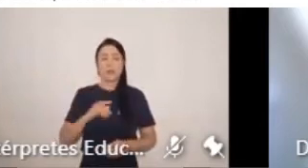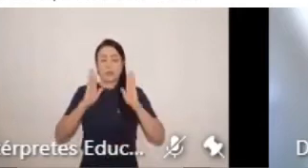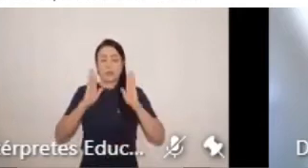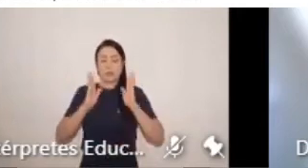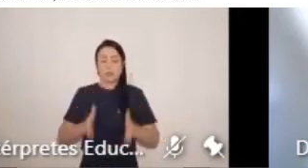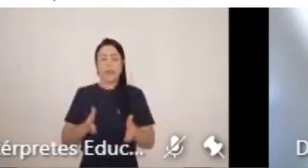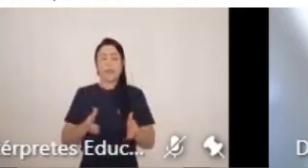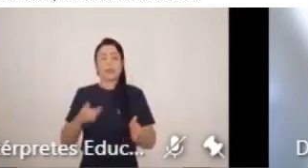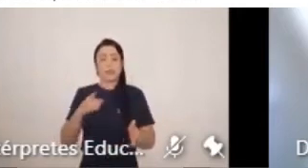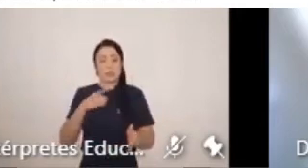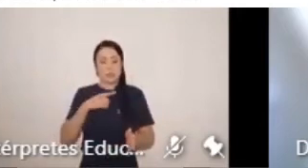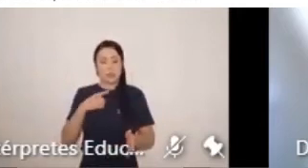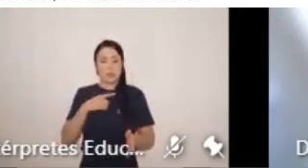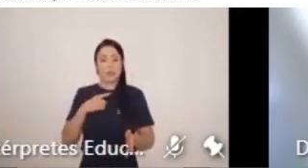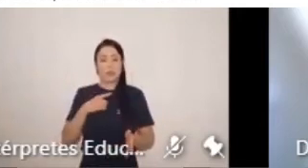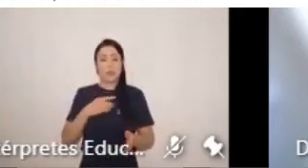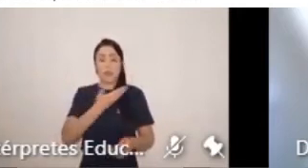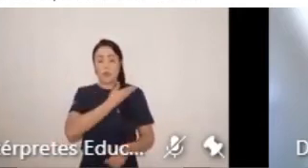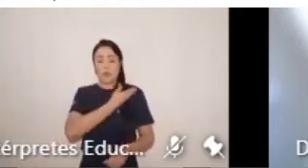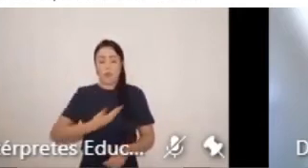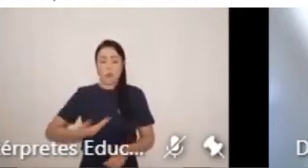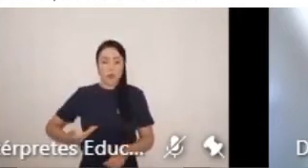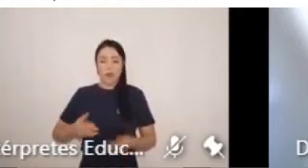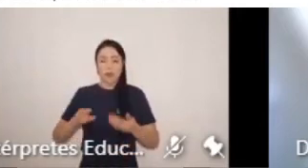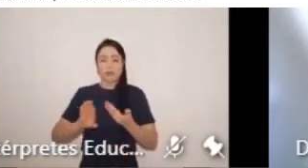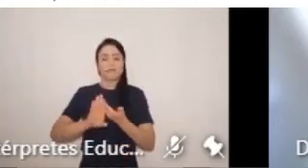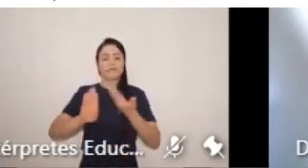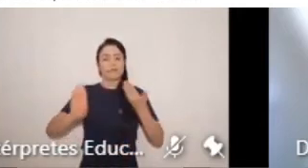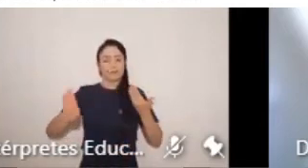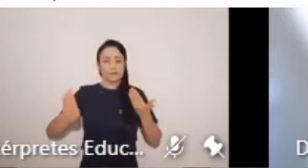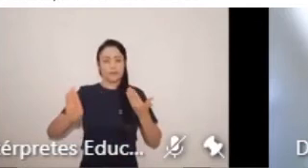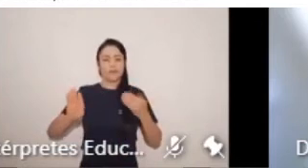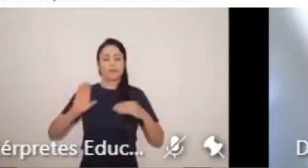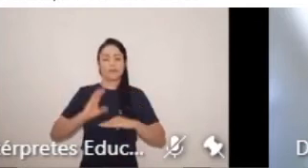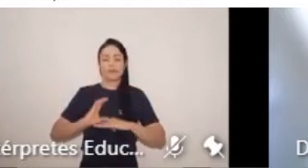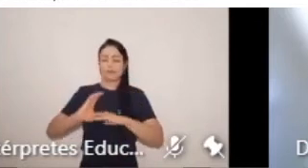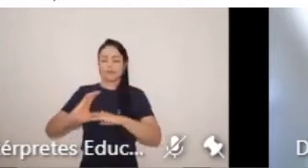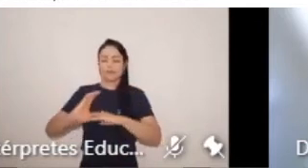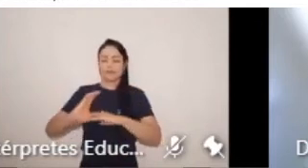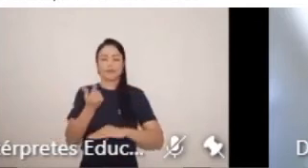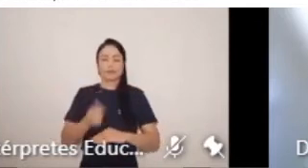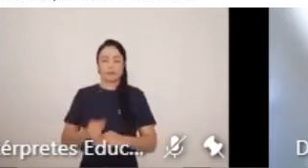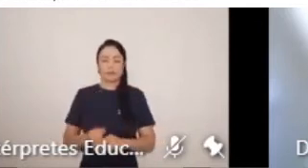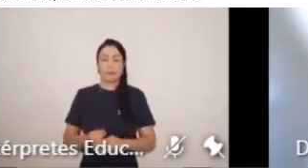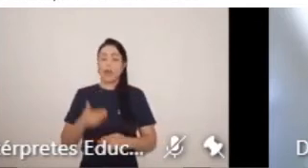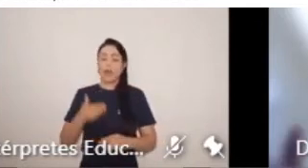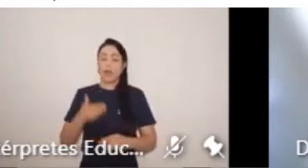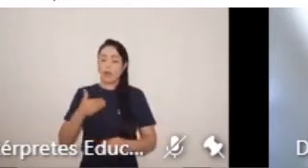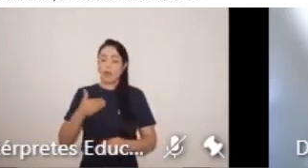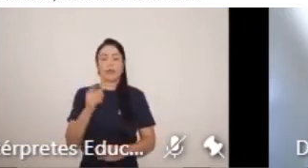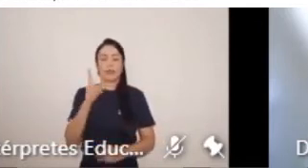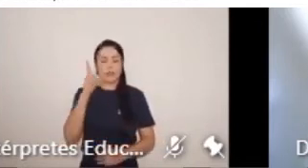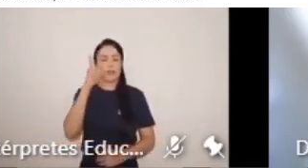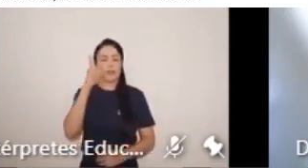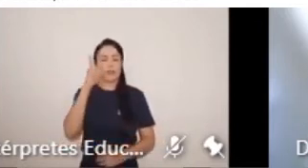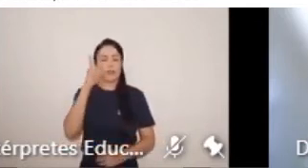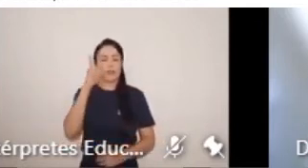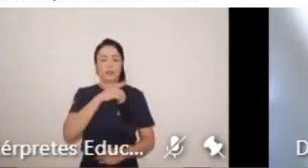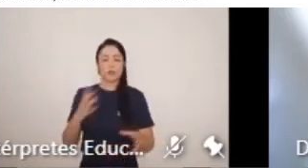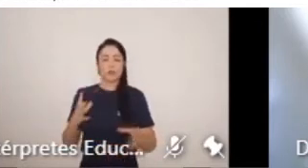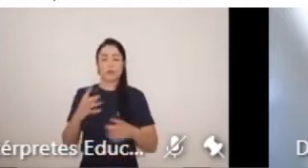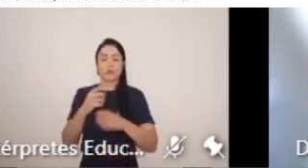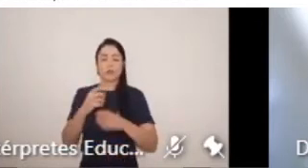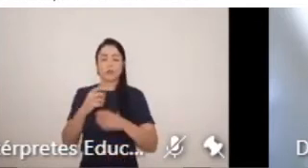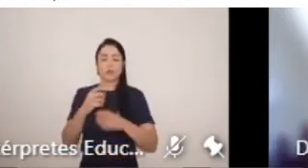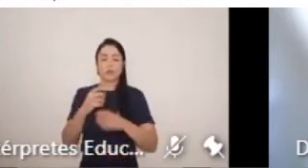saindo paulatinamente do financiamento e esse vai ser um aval para dificultar ainda mais a formação do orçamento da